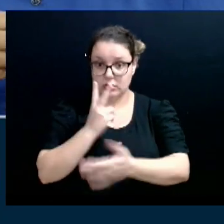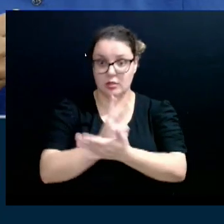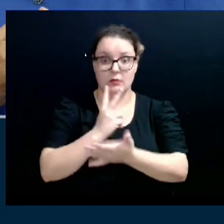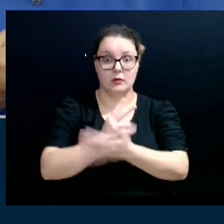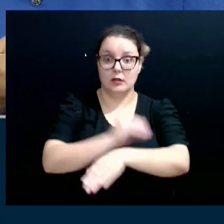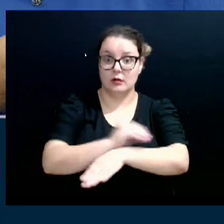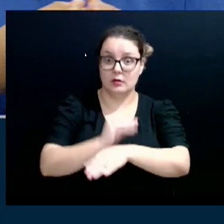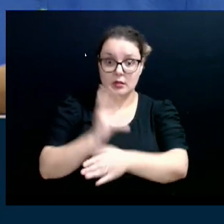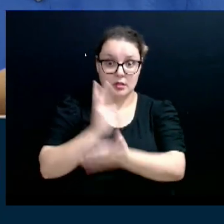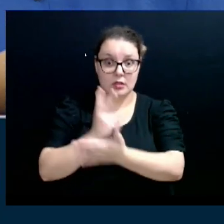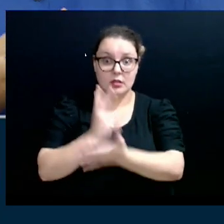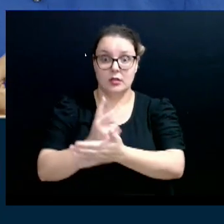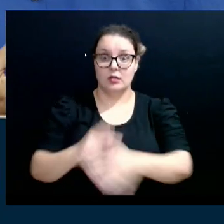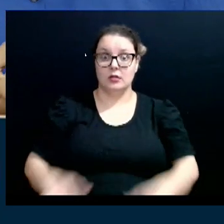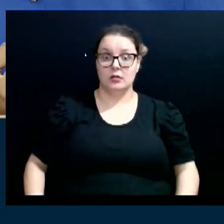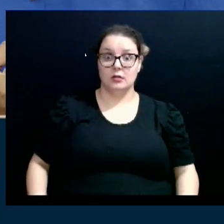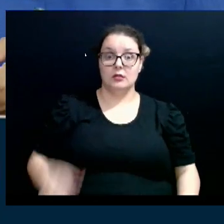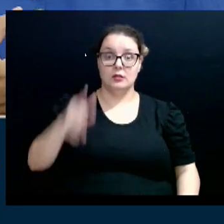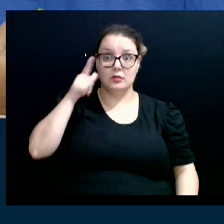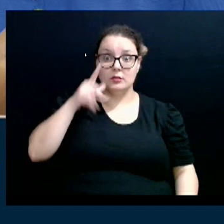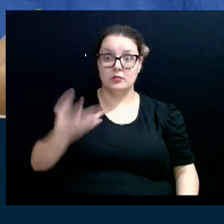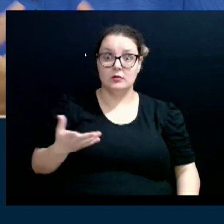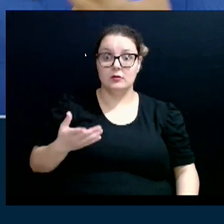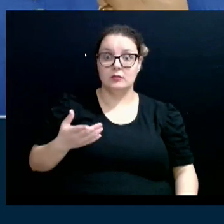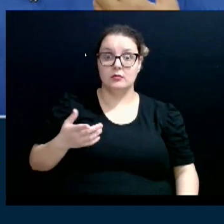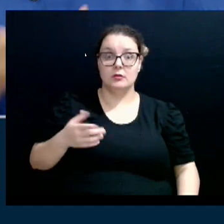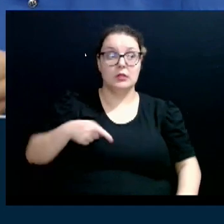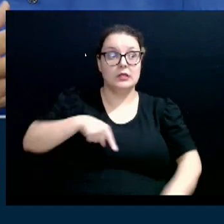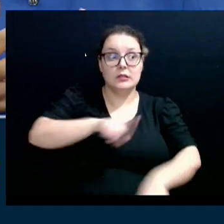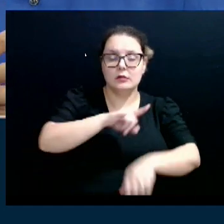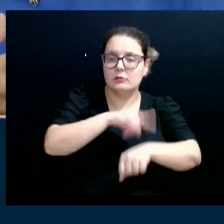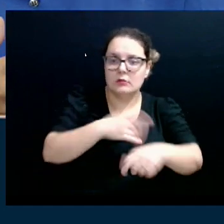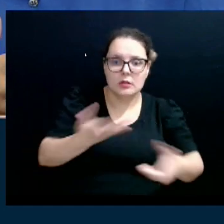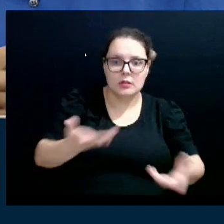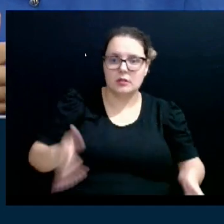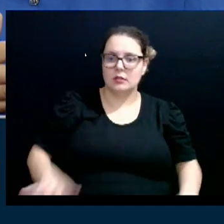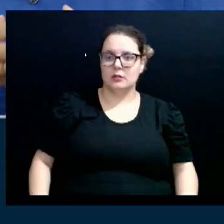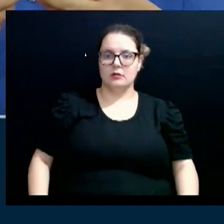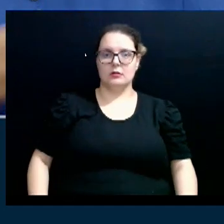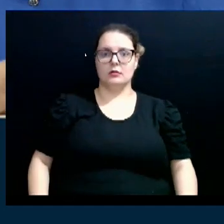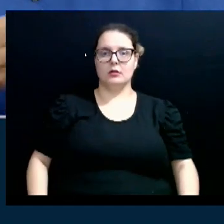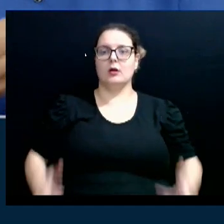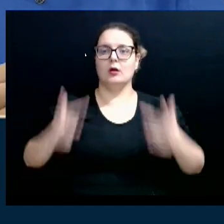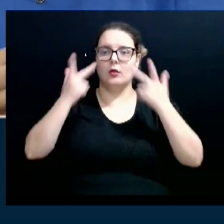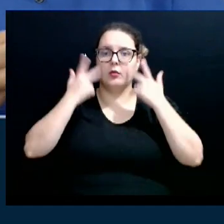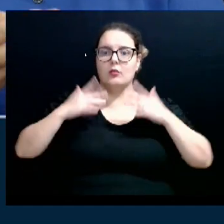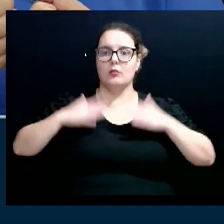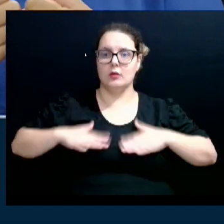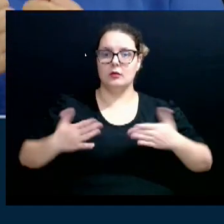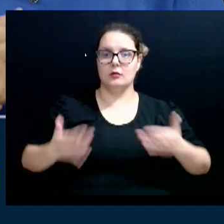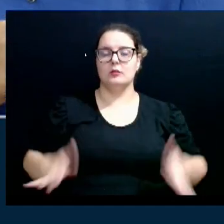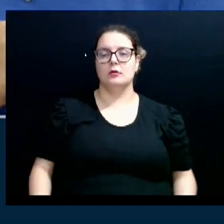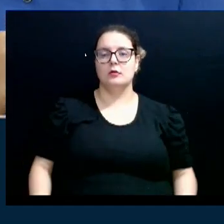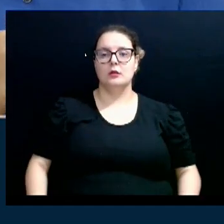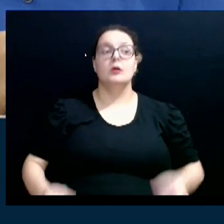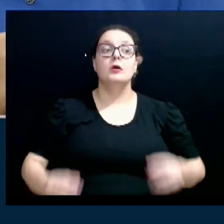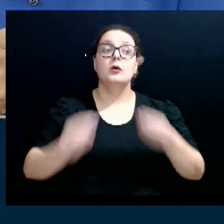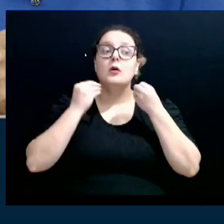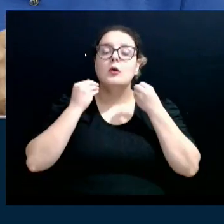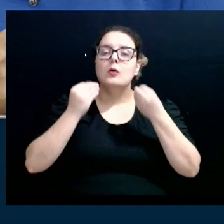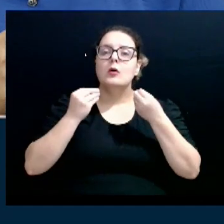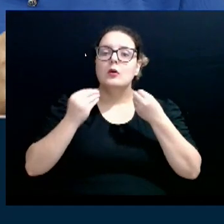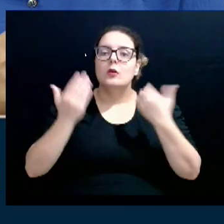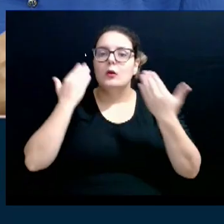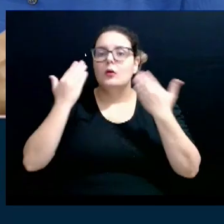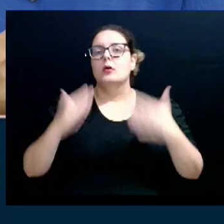pessoa ela não consegue às vezes ir ao banheiro, né, com tranquilidade. Então, como que fica o psicológico dessa